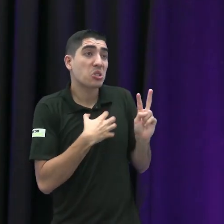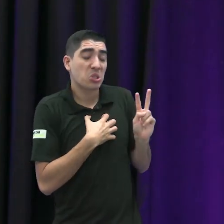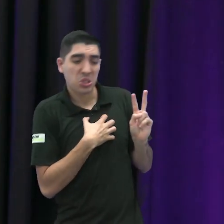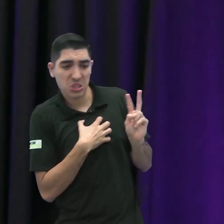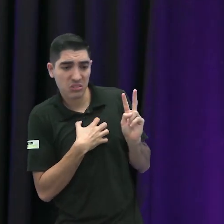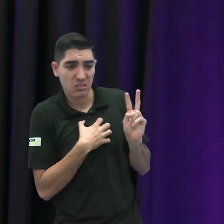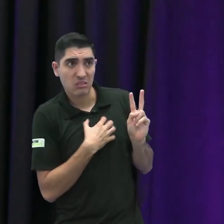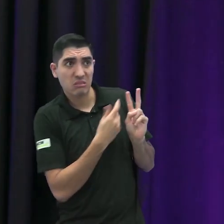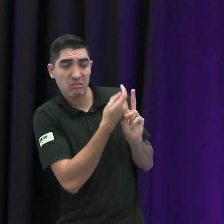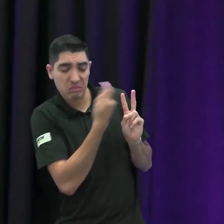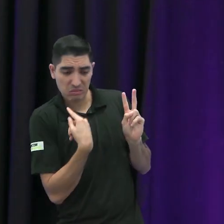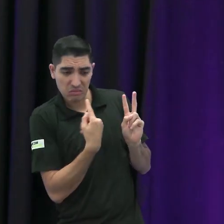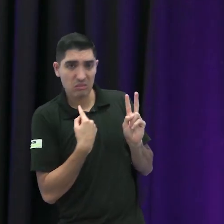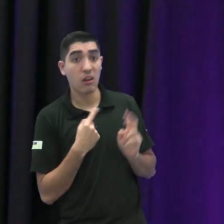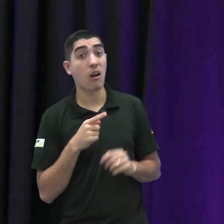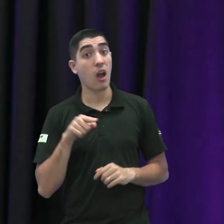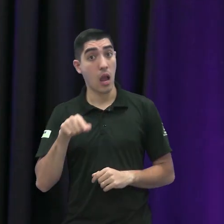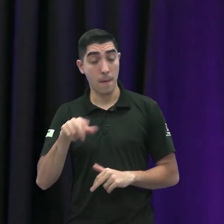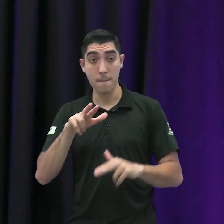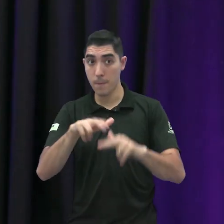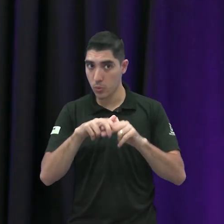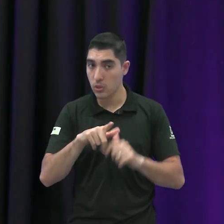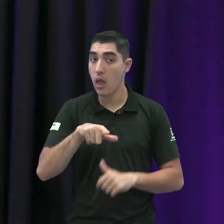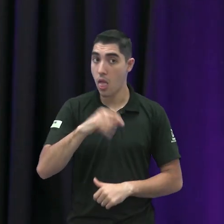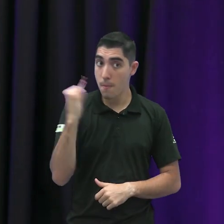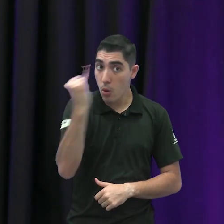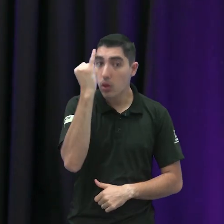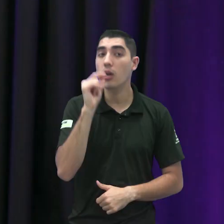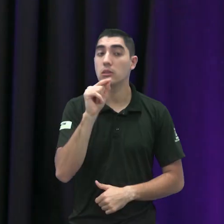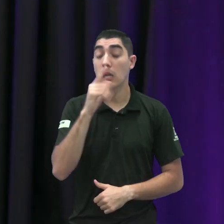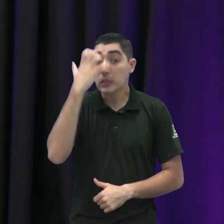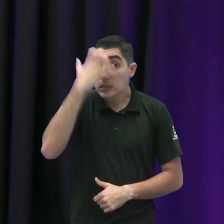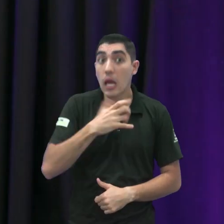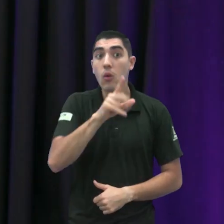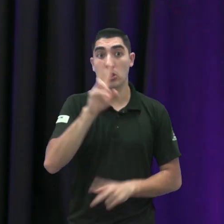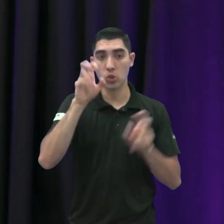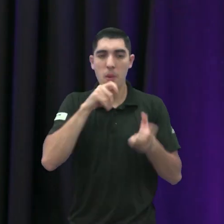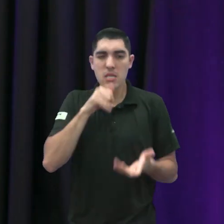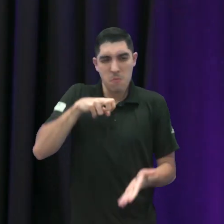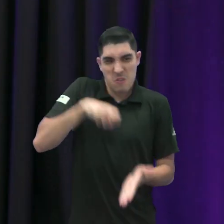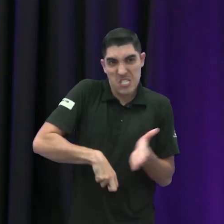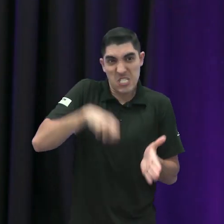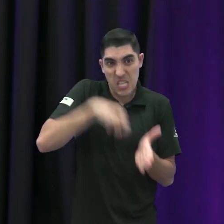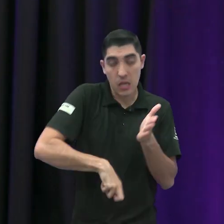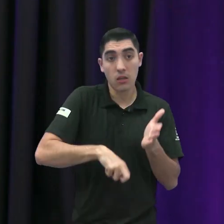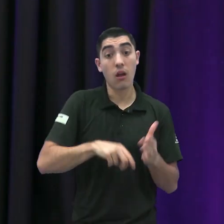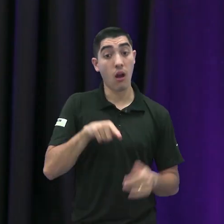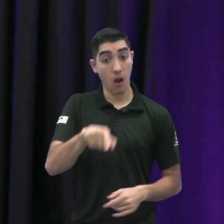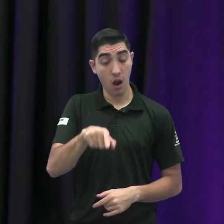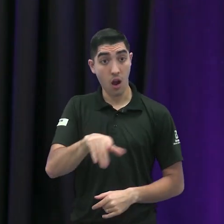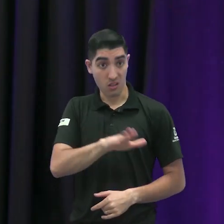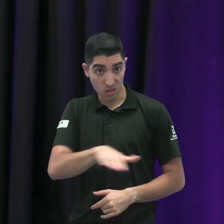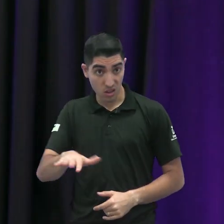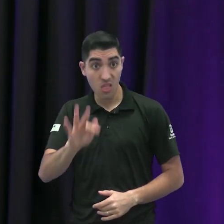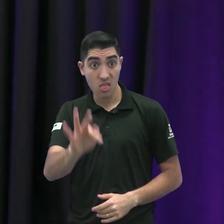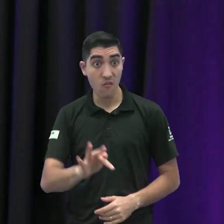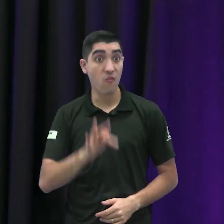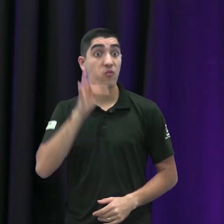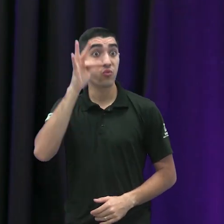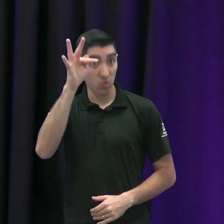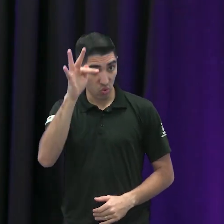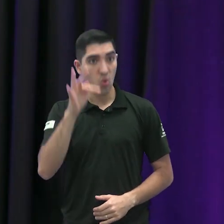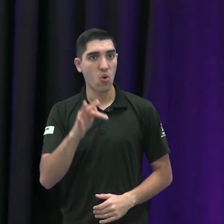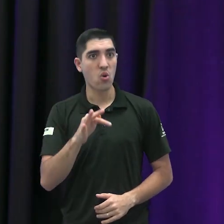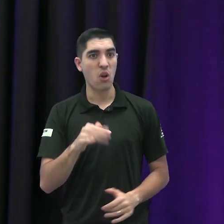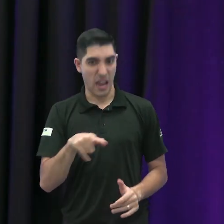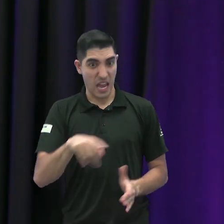pais que punem. Isso é muito sério. Inclusive, a tendência das crianças que são punidas é procurar lá na frente pessoas